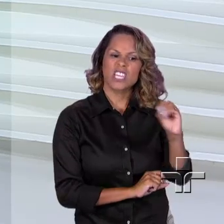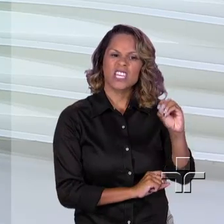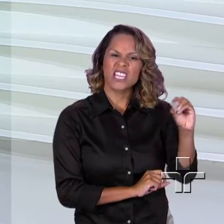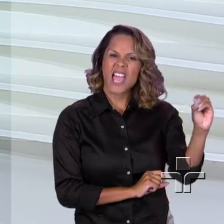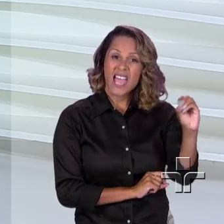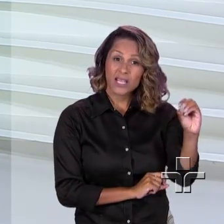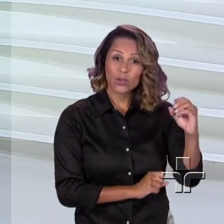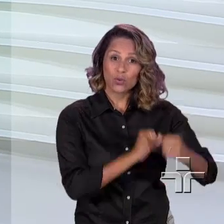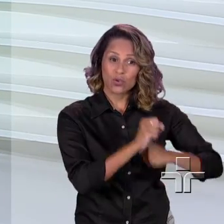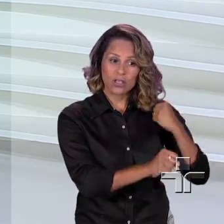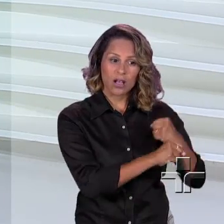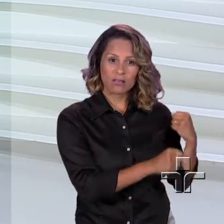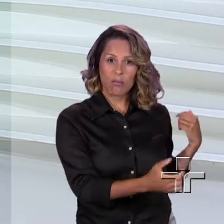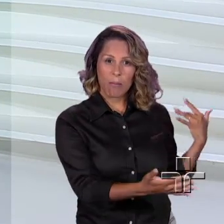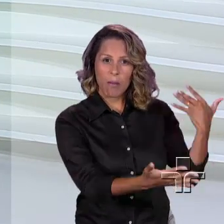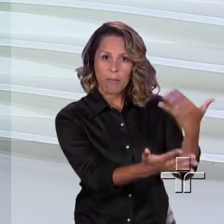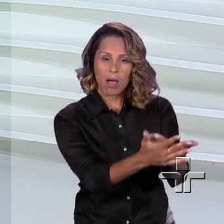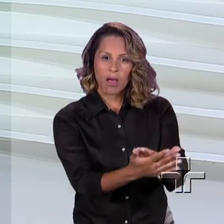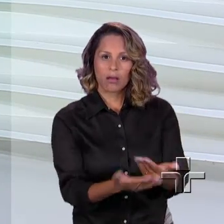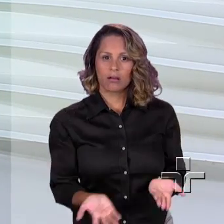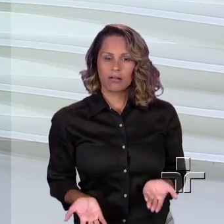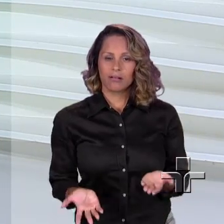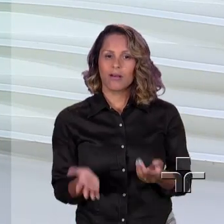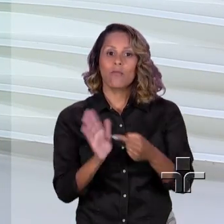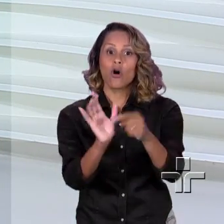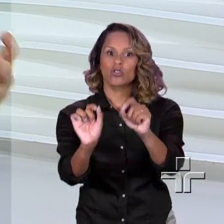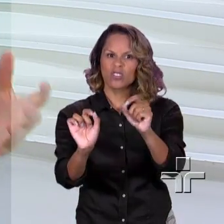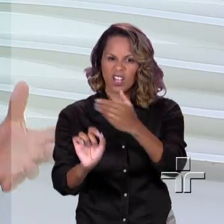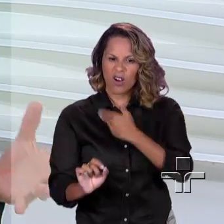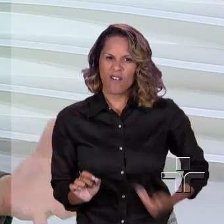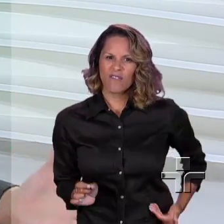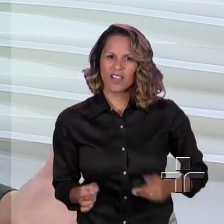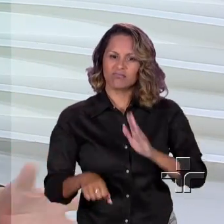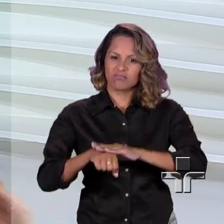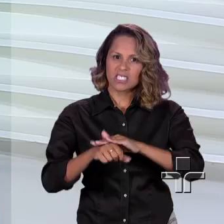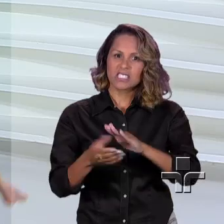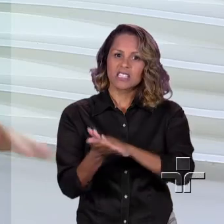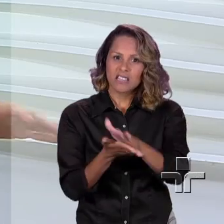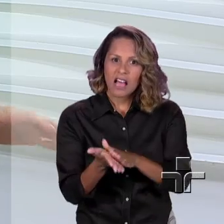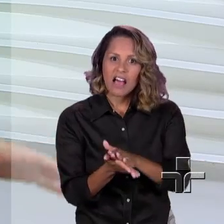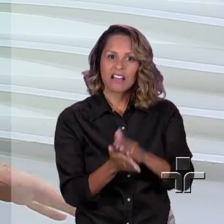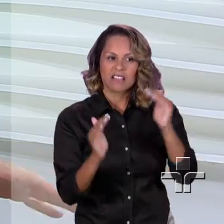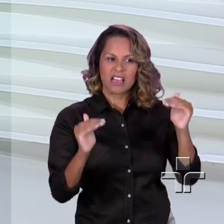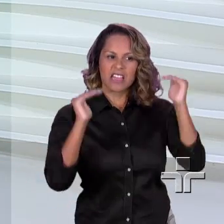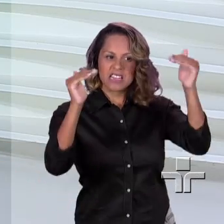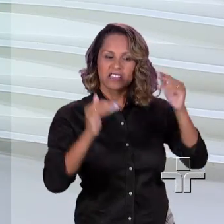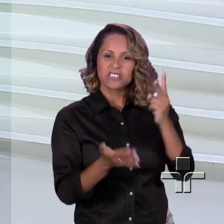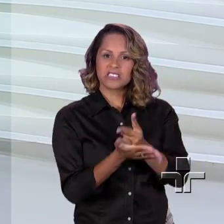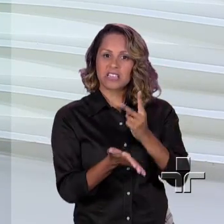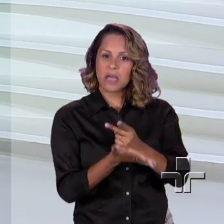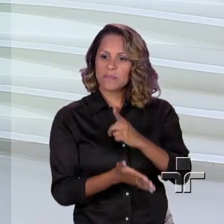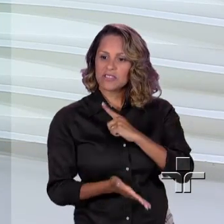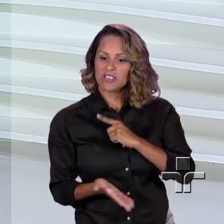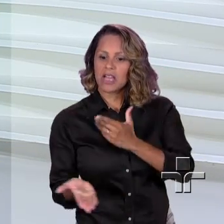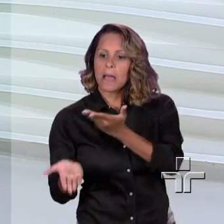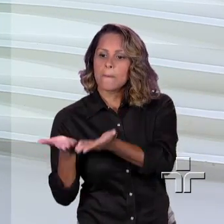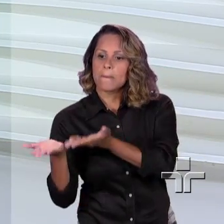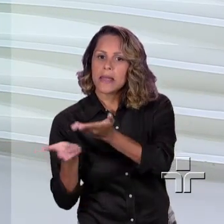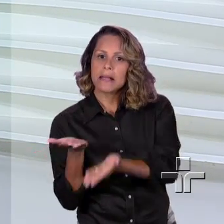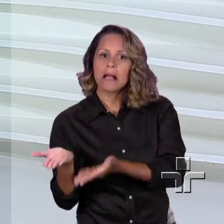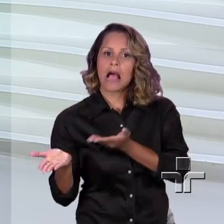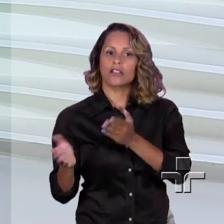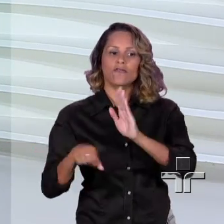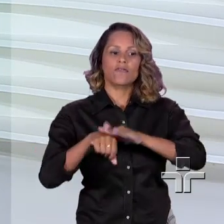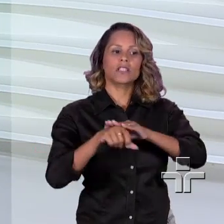nessa sociedade, nunca fizeram a sua cama, sempre tinha empregadas que resolveram todas as suas questões. E simbolicamente